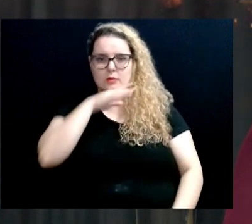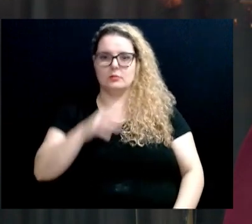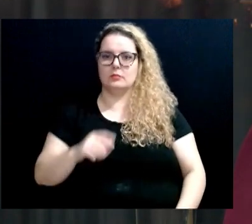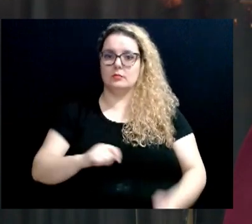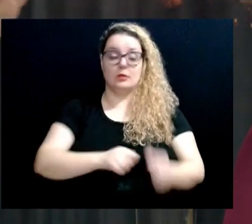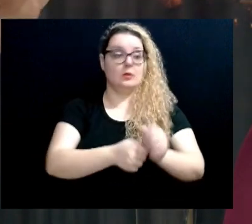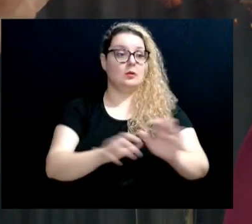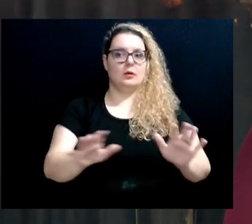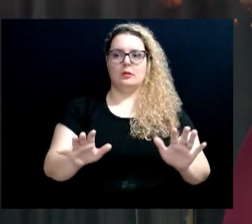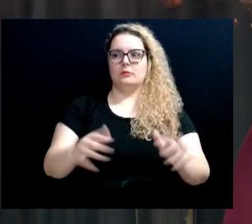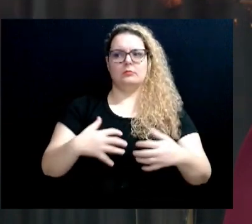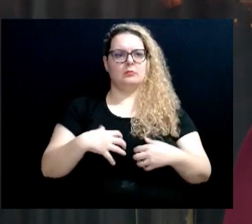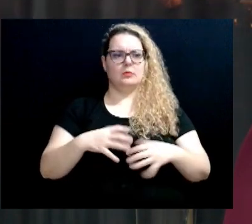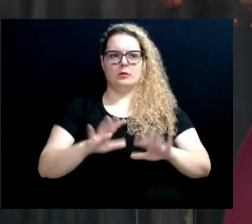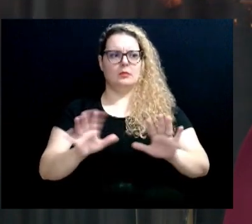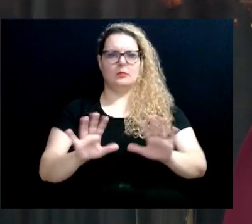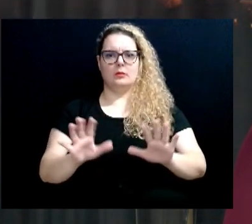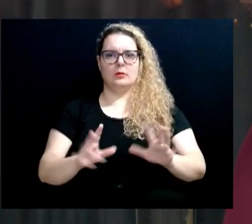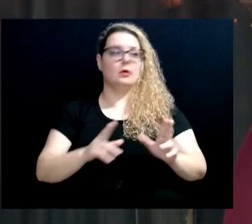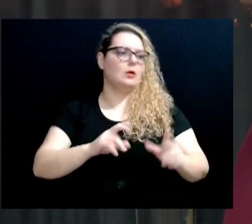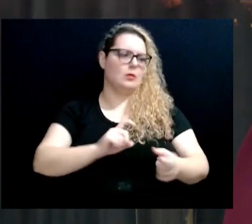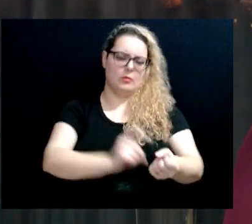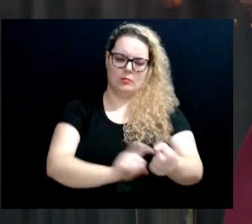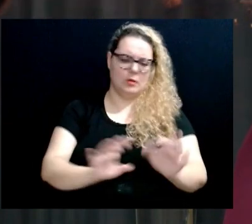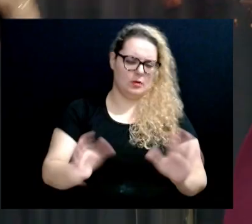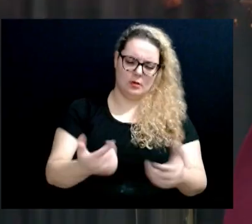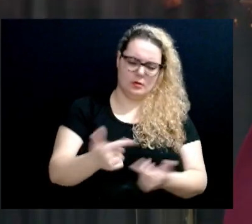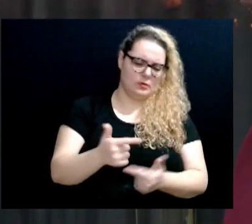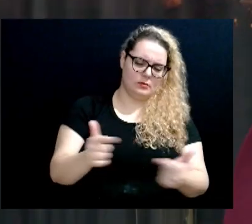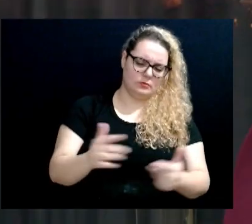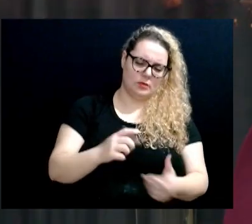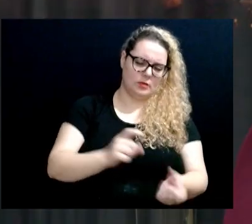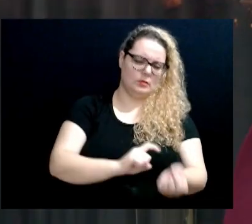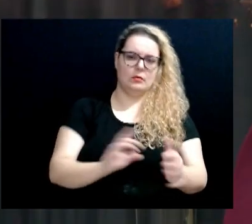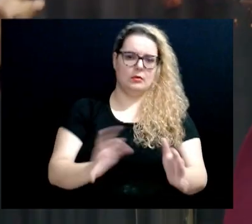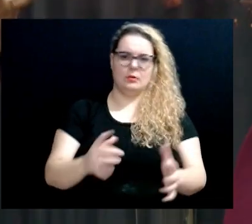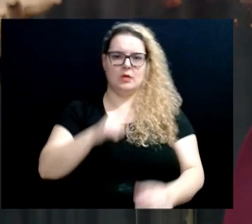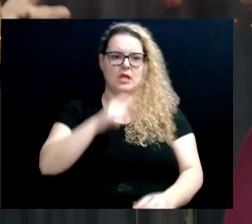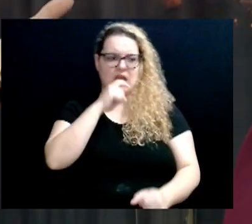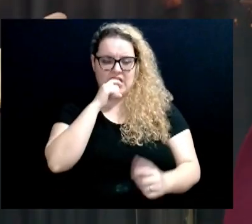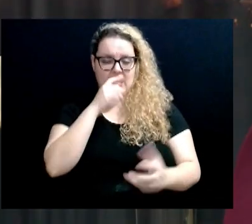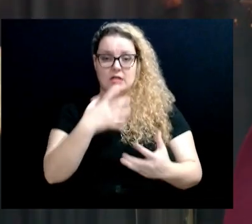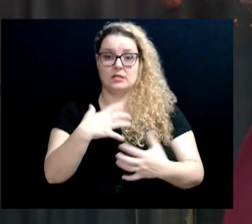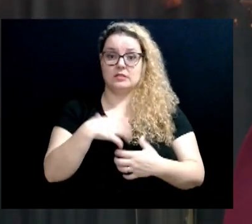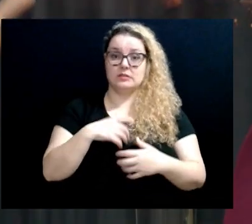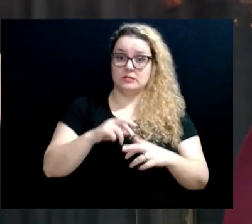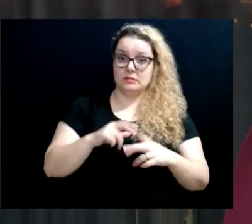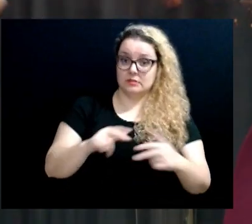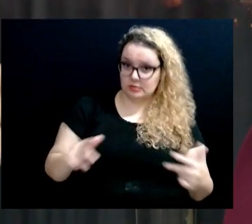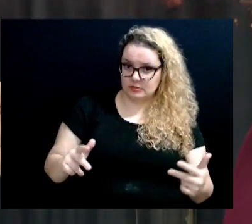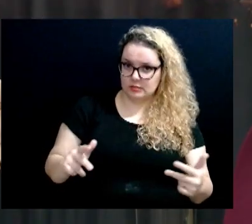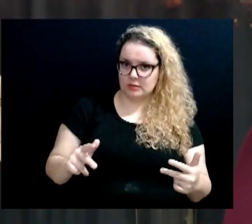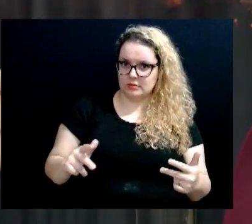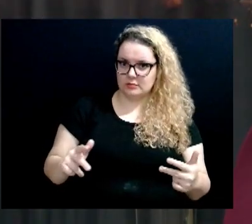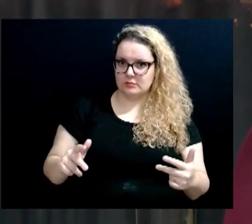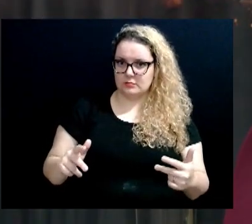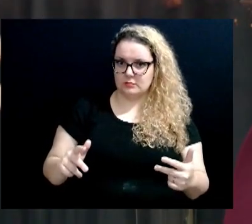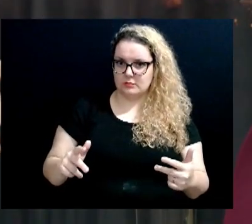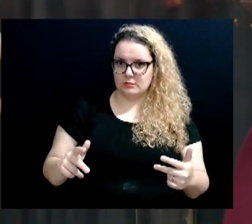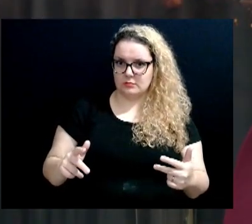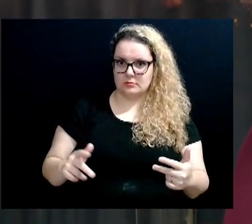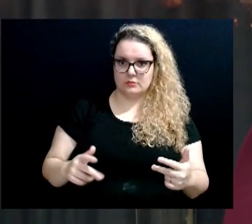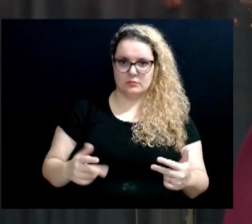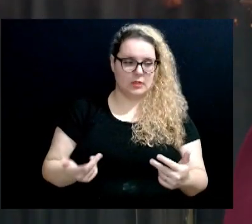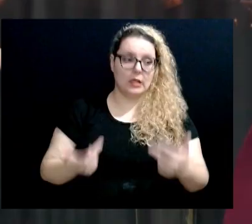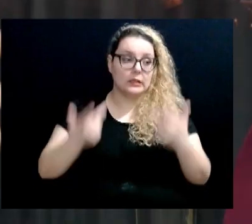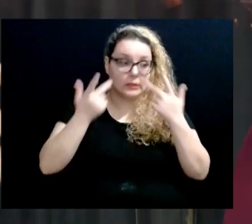sinto inveja. Como raiva, né? Não, eu não sinto raiva. Raiva, inveja. Sentimentos são questões inatas, né? A gente traz